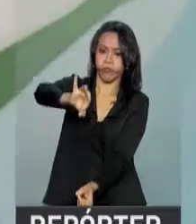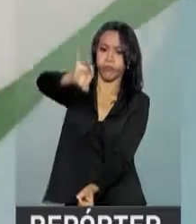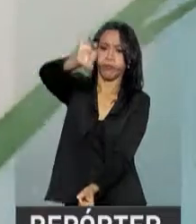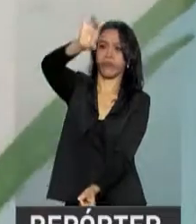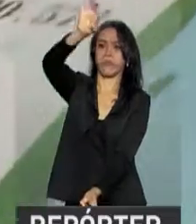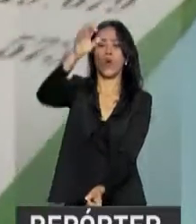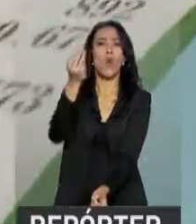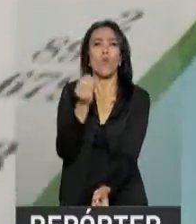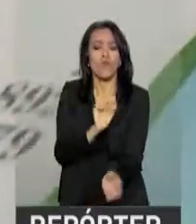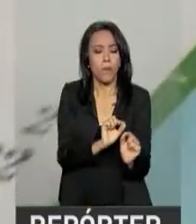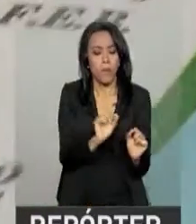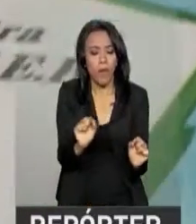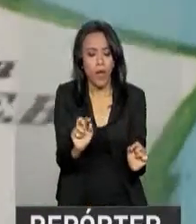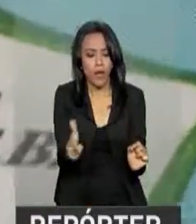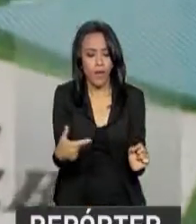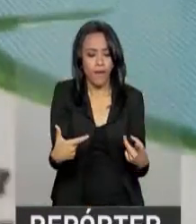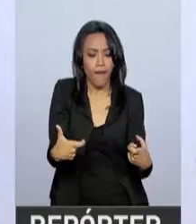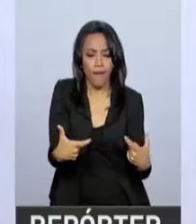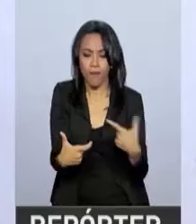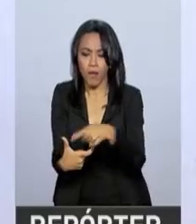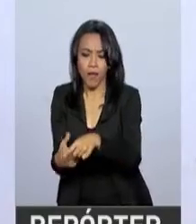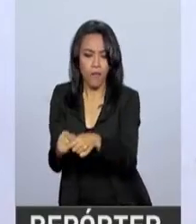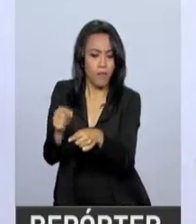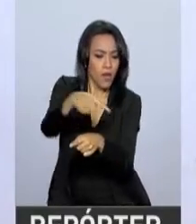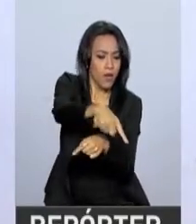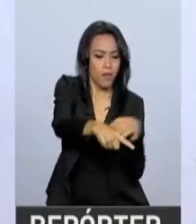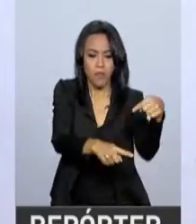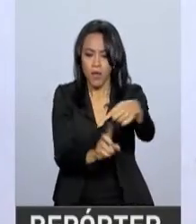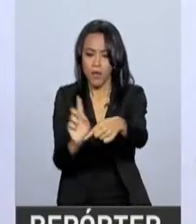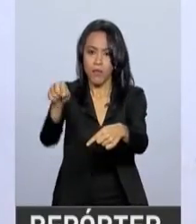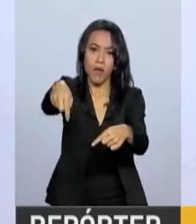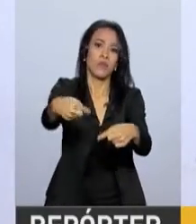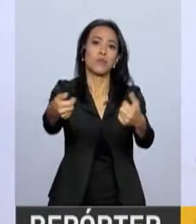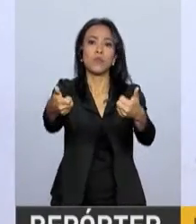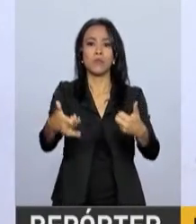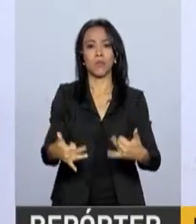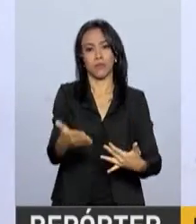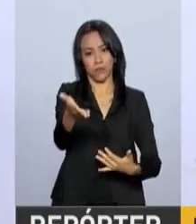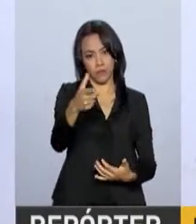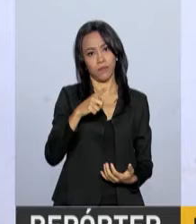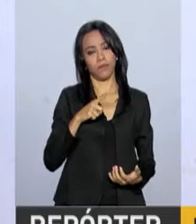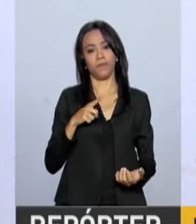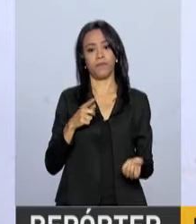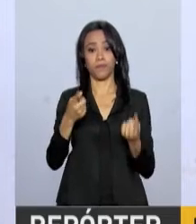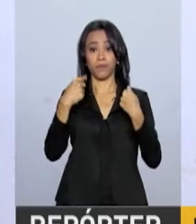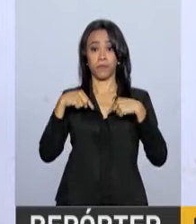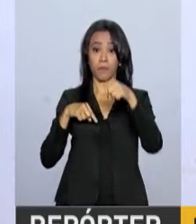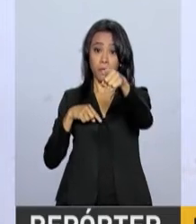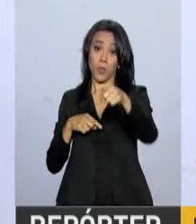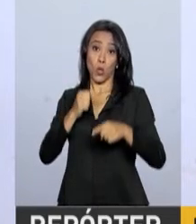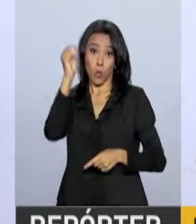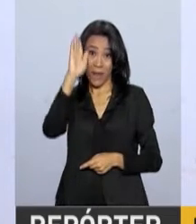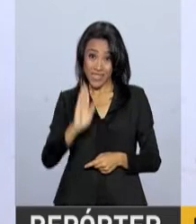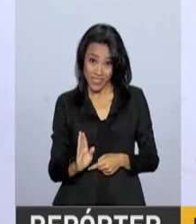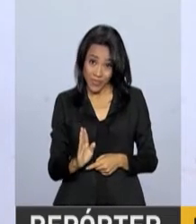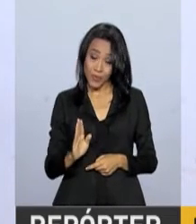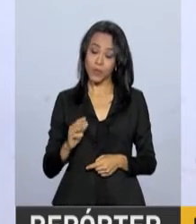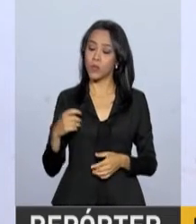Força Expedicionária Brasileira na Europa. O Brasil pagou sua conta com moeda de sangue e de